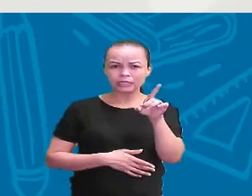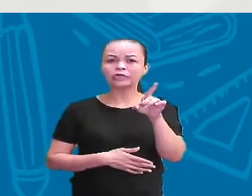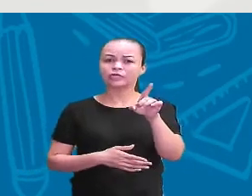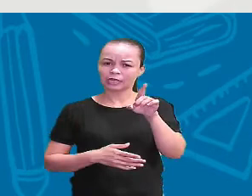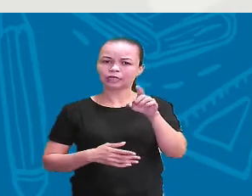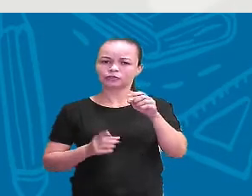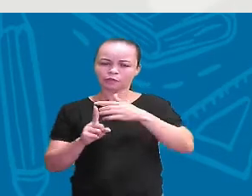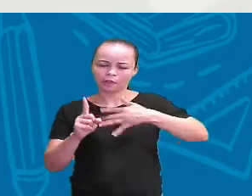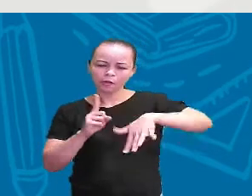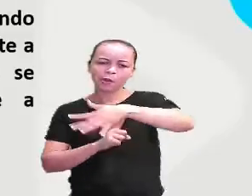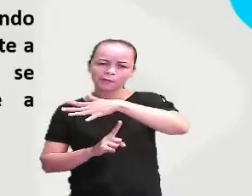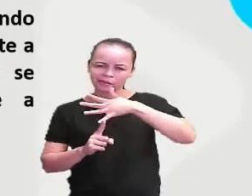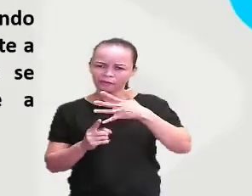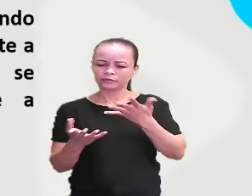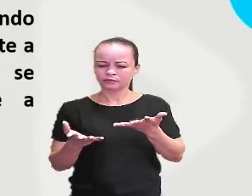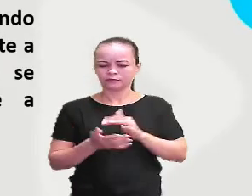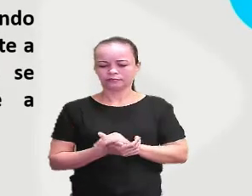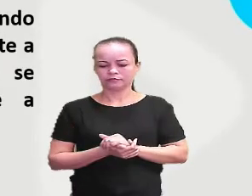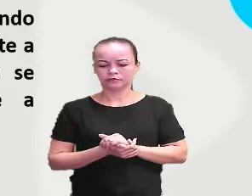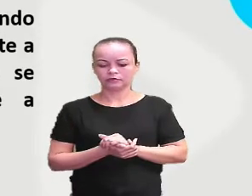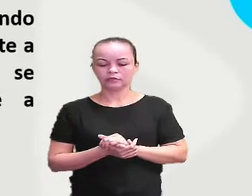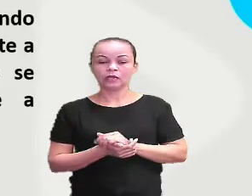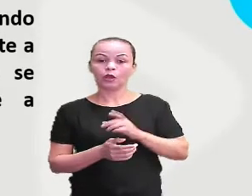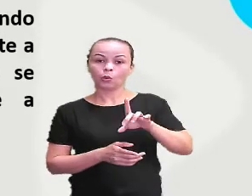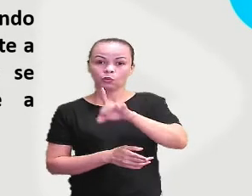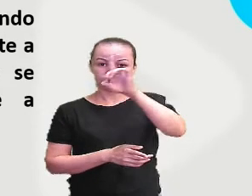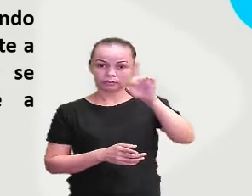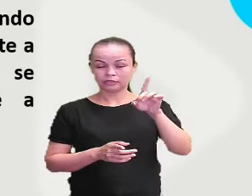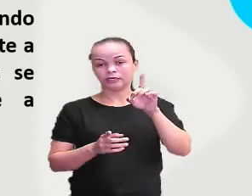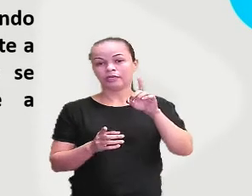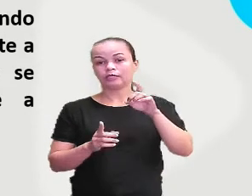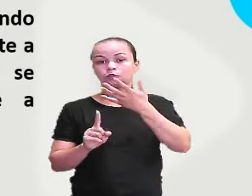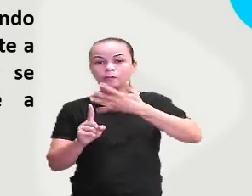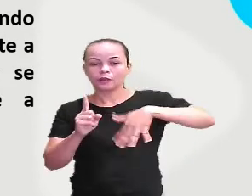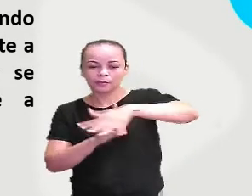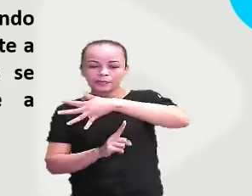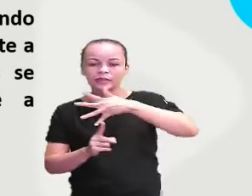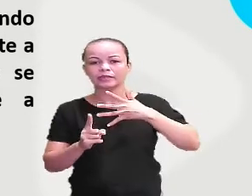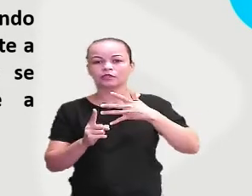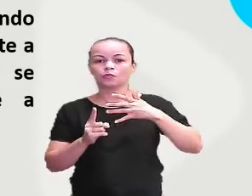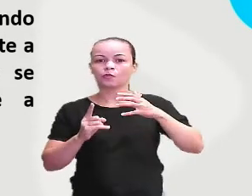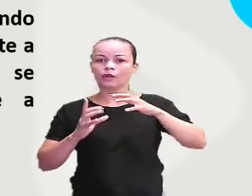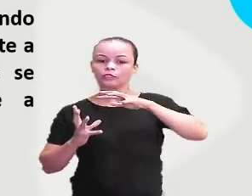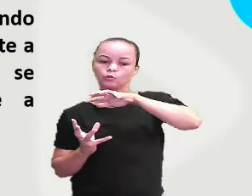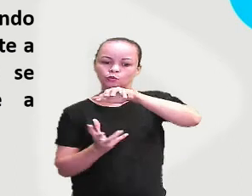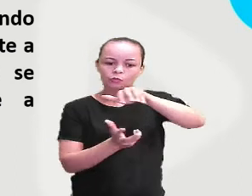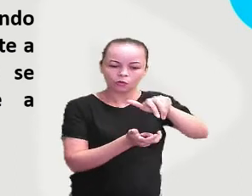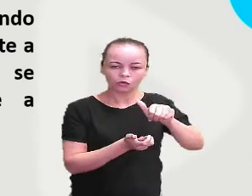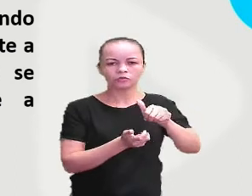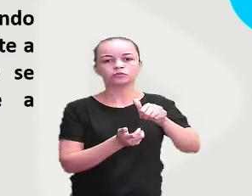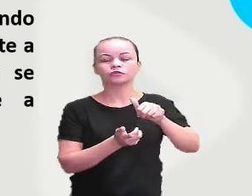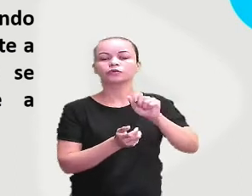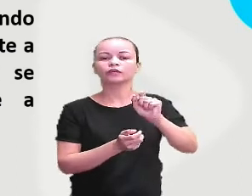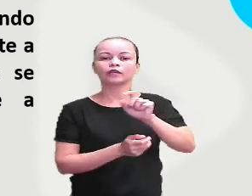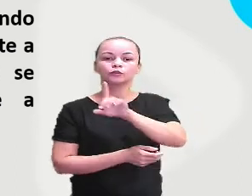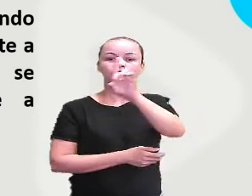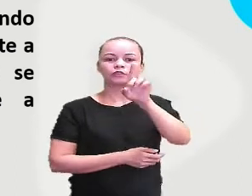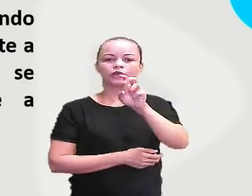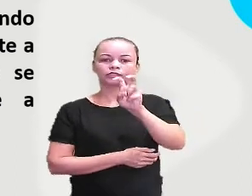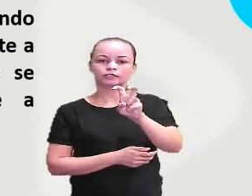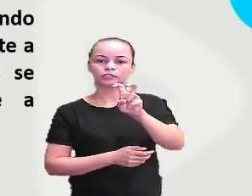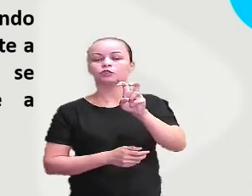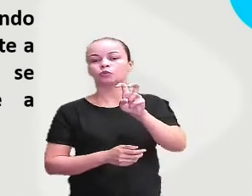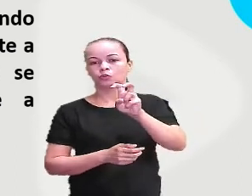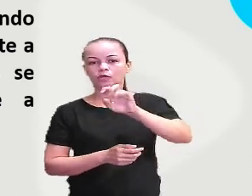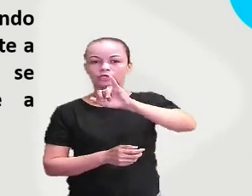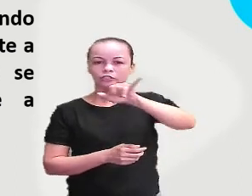O Dia do Meio Ambiente é comemorado no mundo inteiro no dia 5 de junho, tá certo? Que já